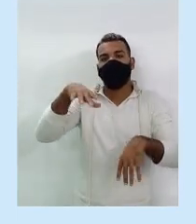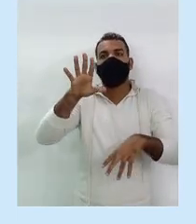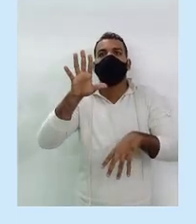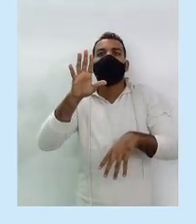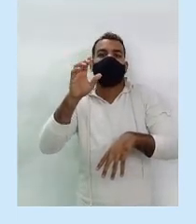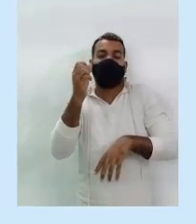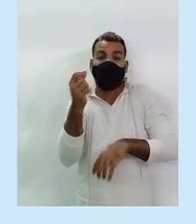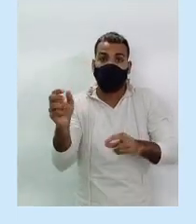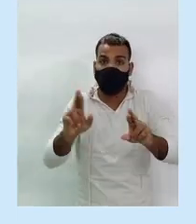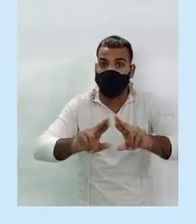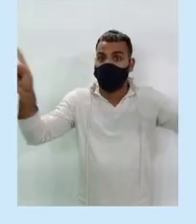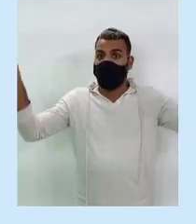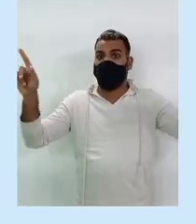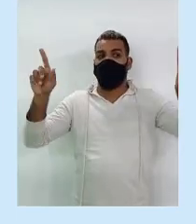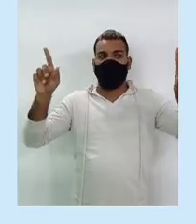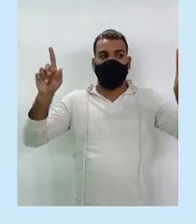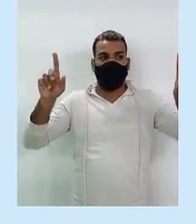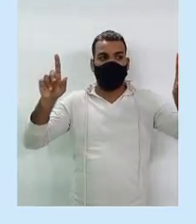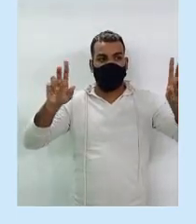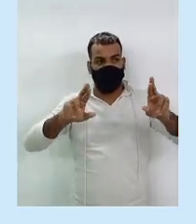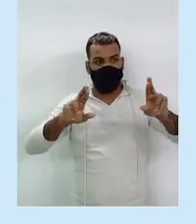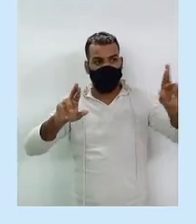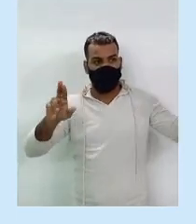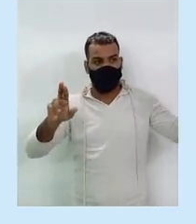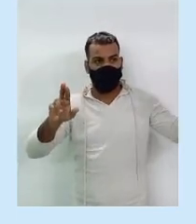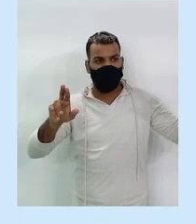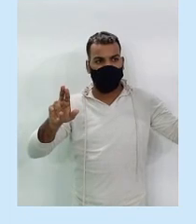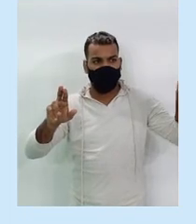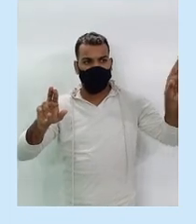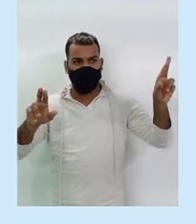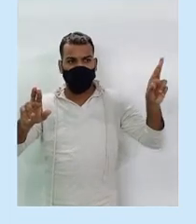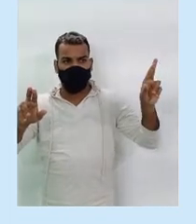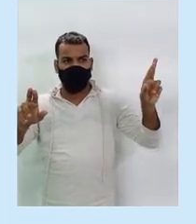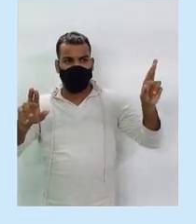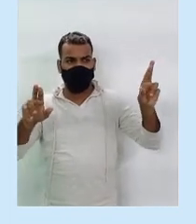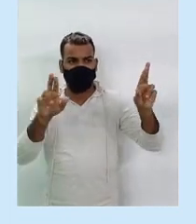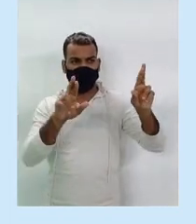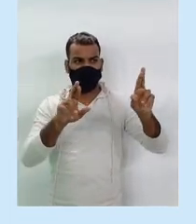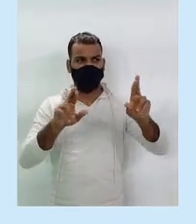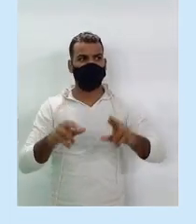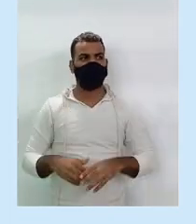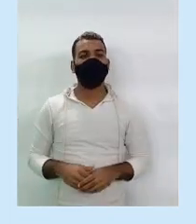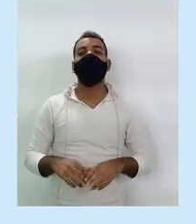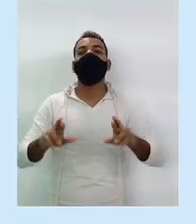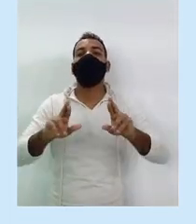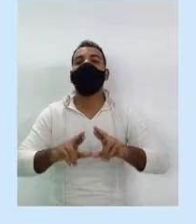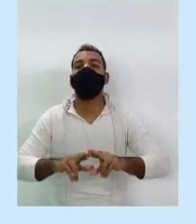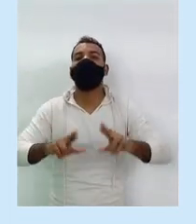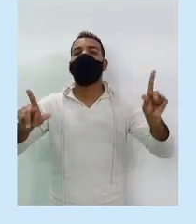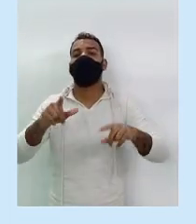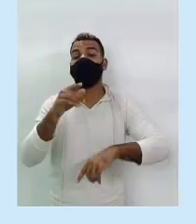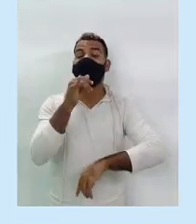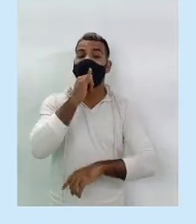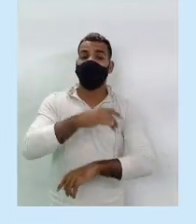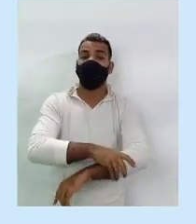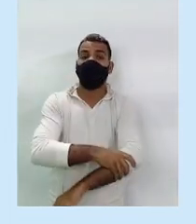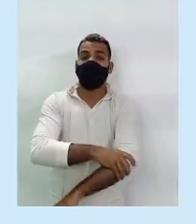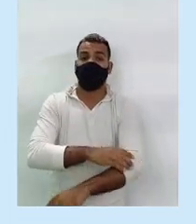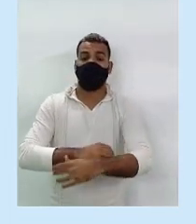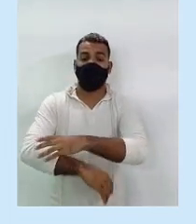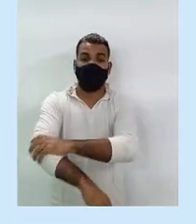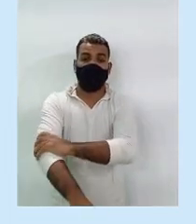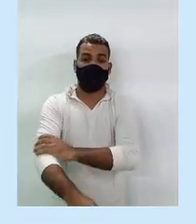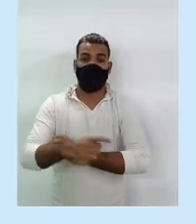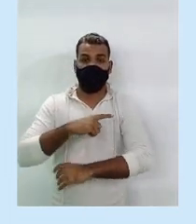Ela pode ser de um assunto não inédito, desde que você vá dar aquele ponto a mais, para o quê? Para